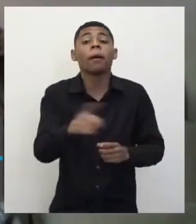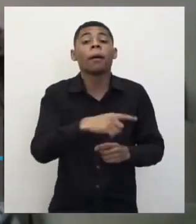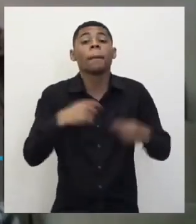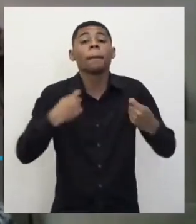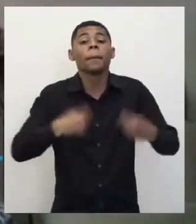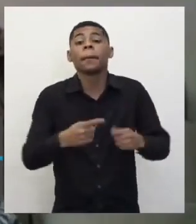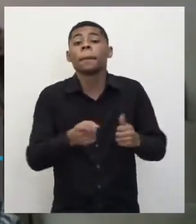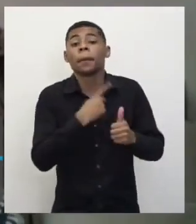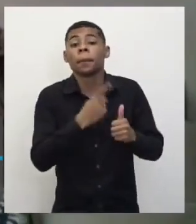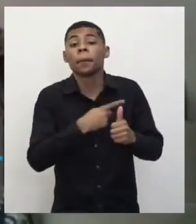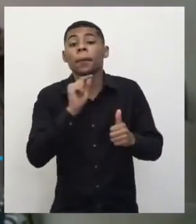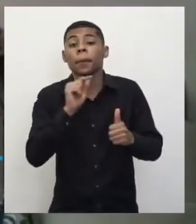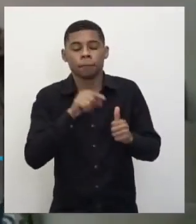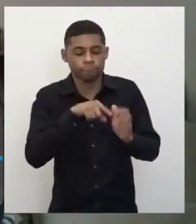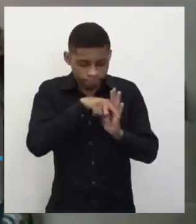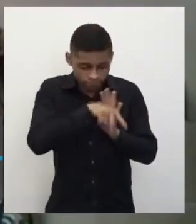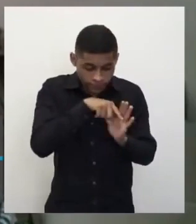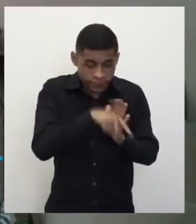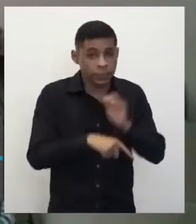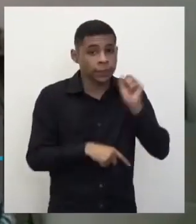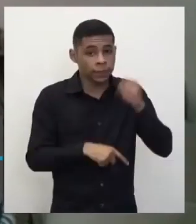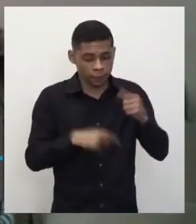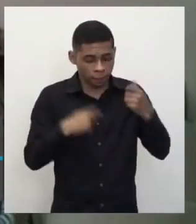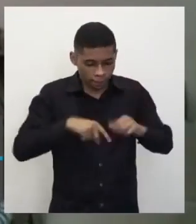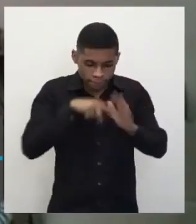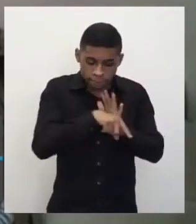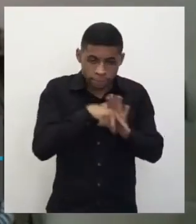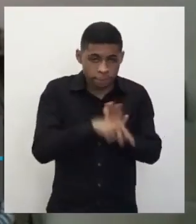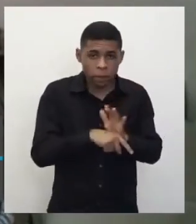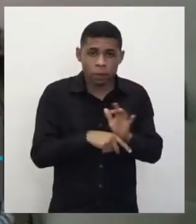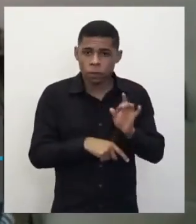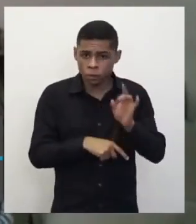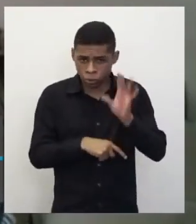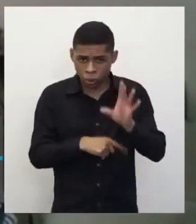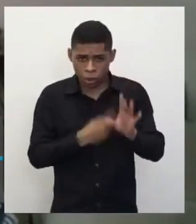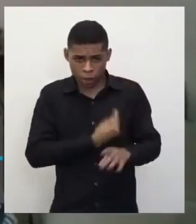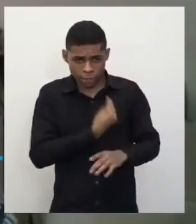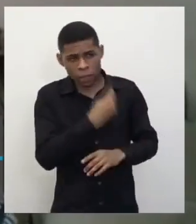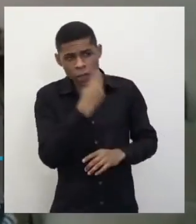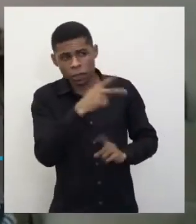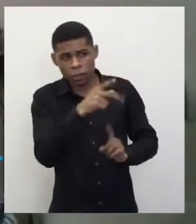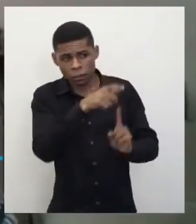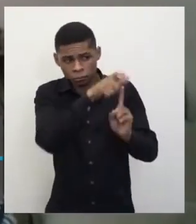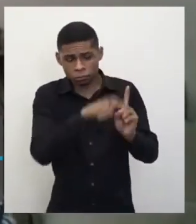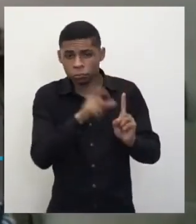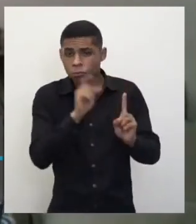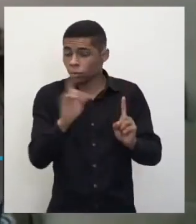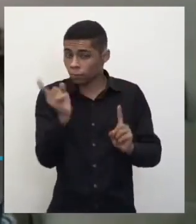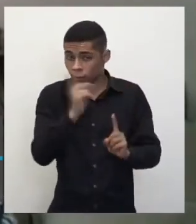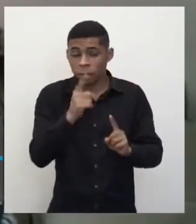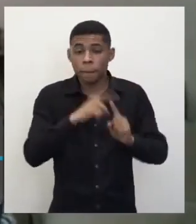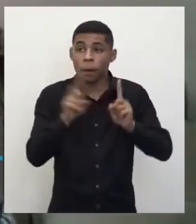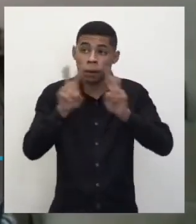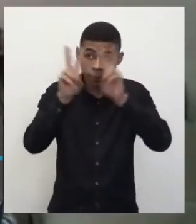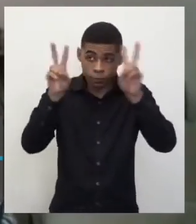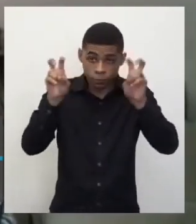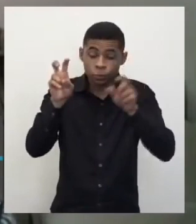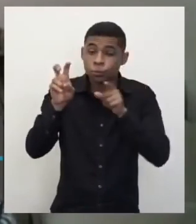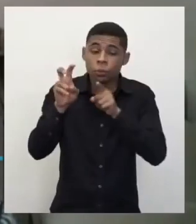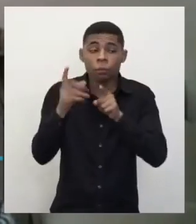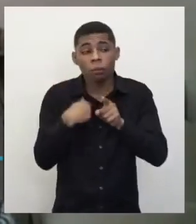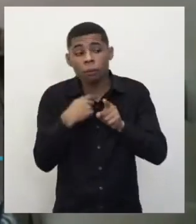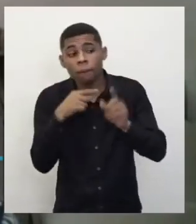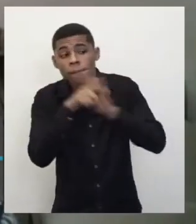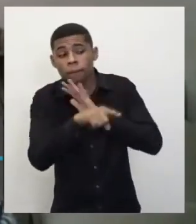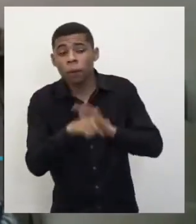precisamos de pesquisa, sim, não só sobre a vida do entrevistado, né? Mas também sobre